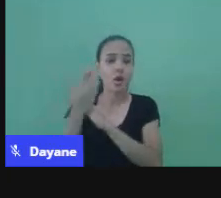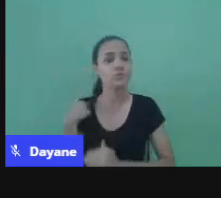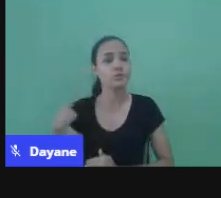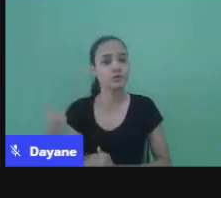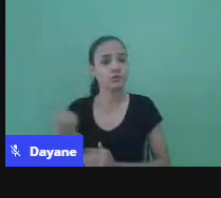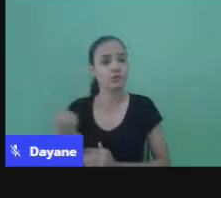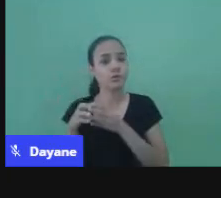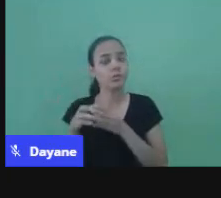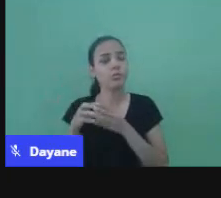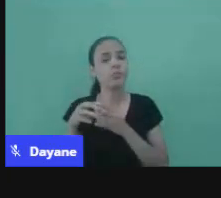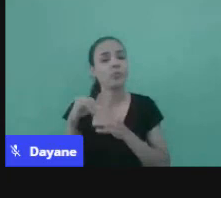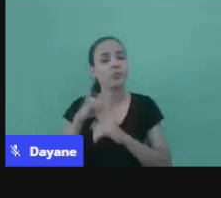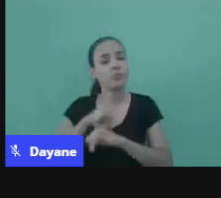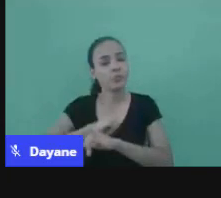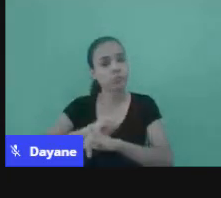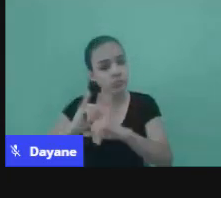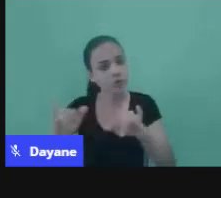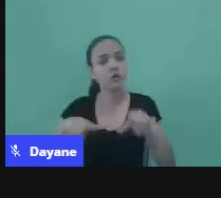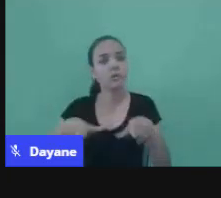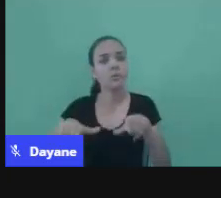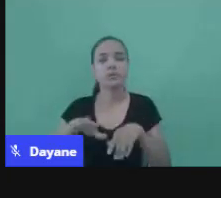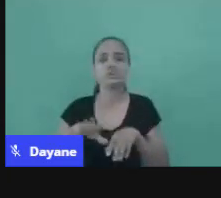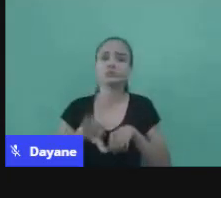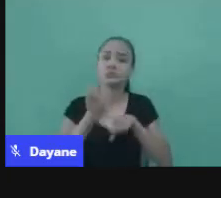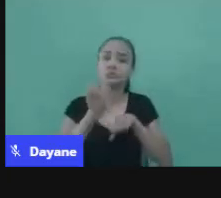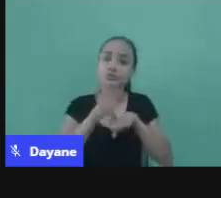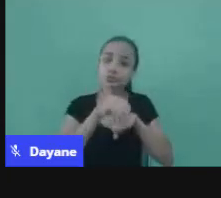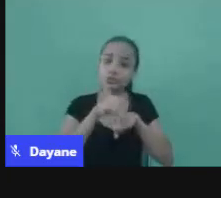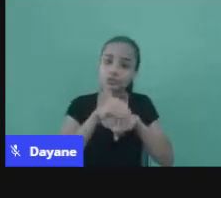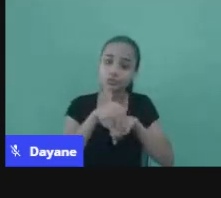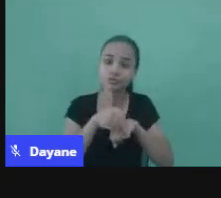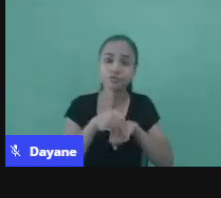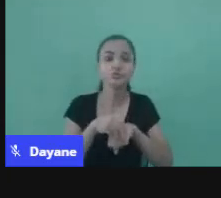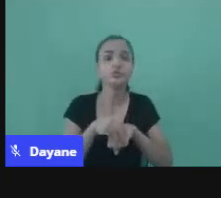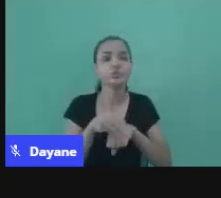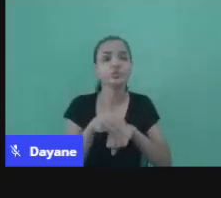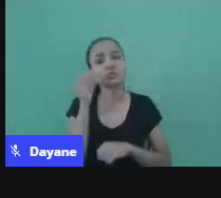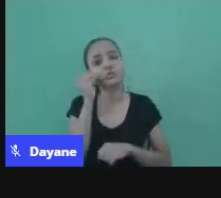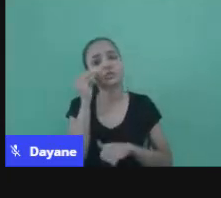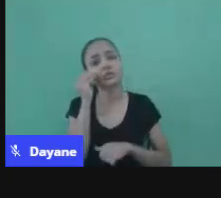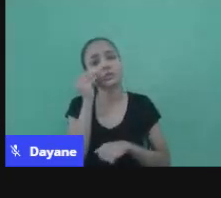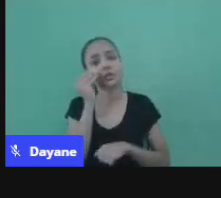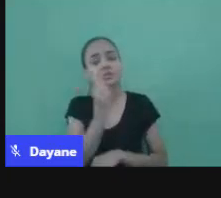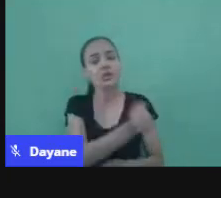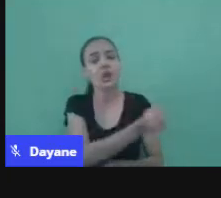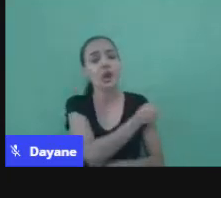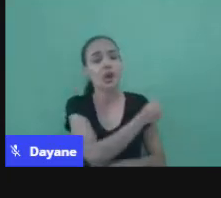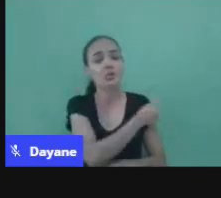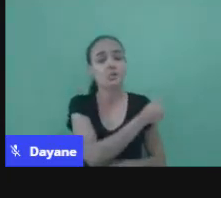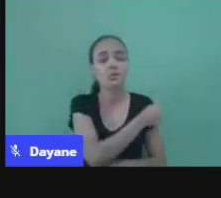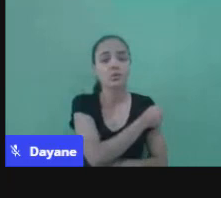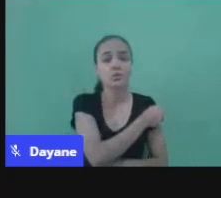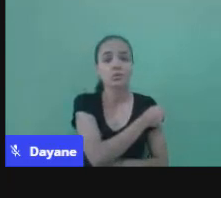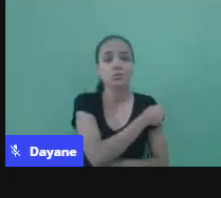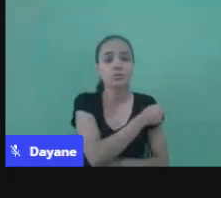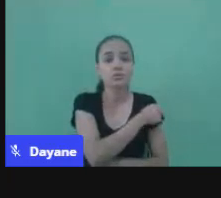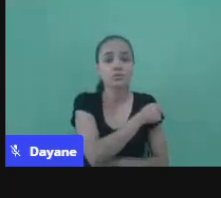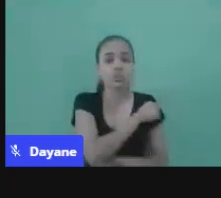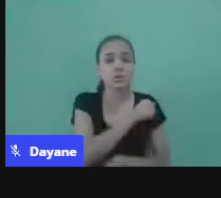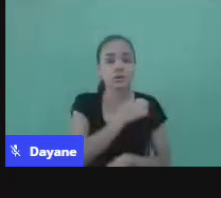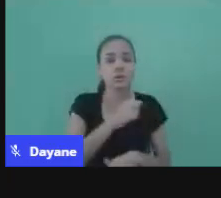esse conhecimento, e tentar encantar os alunos sobre a própria biodiversidade, sobre